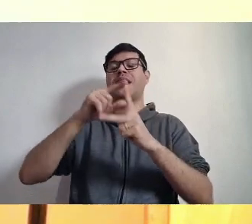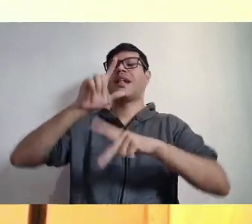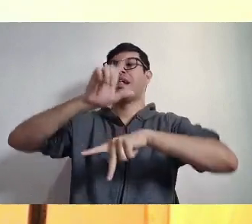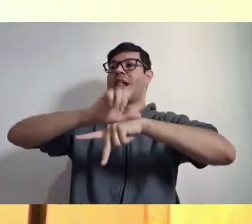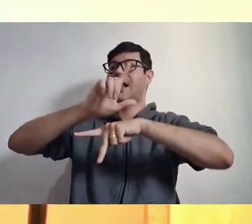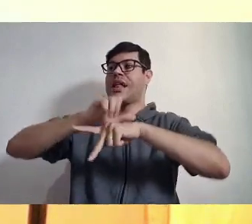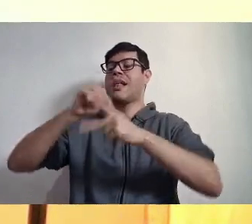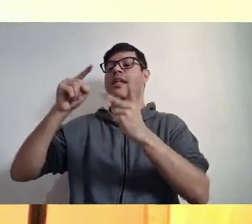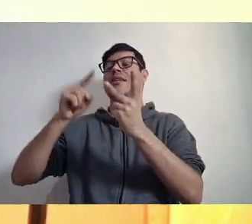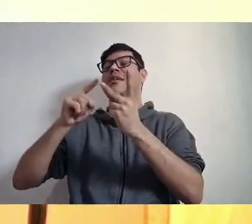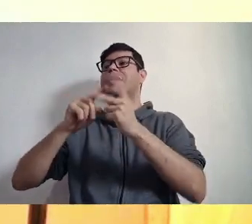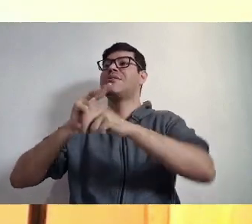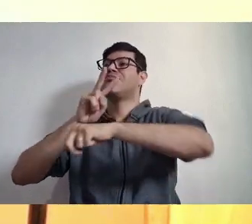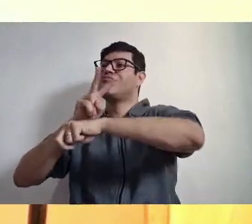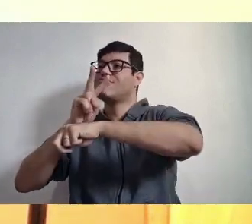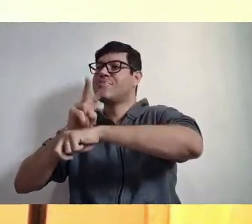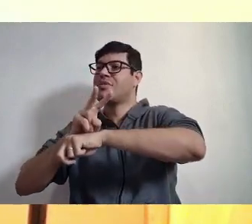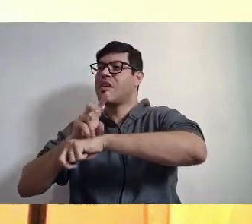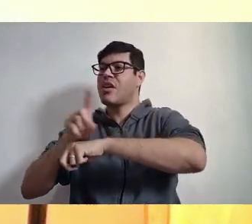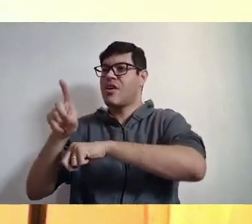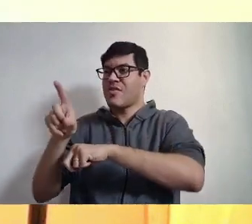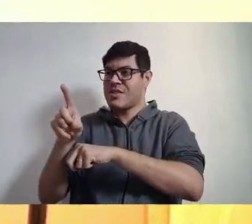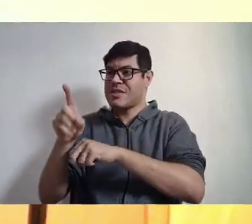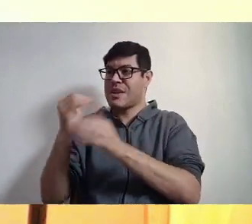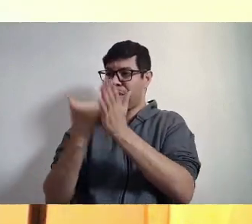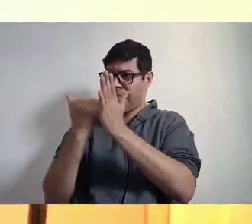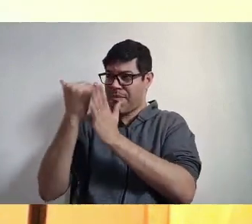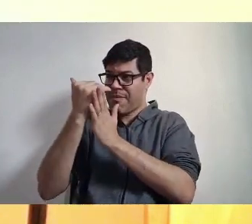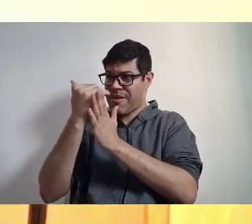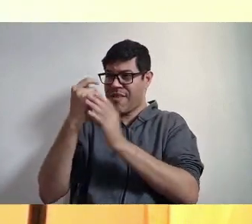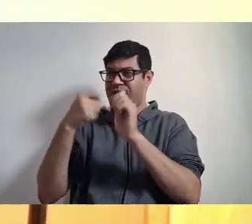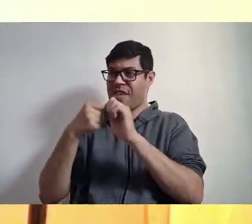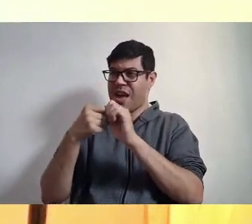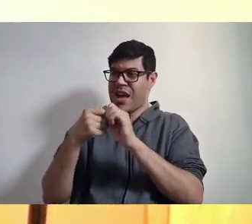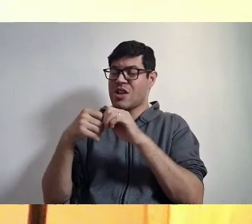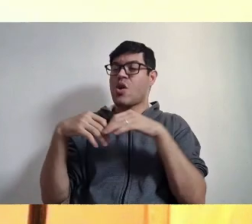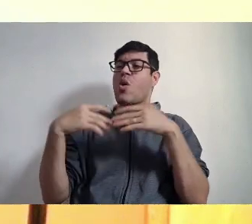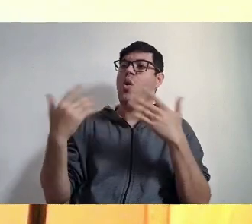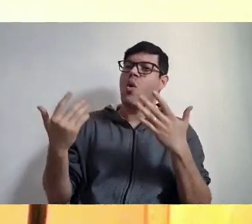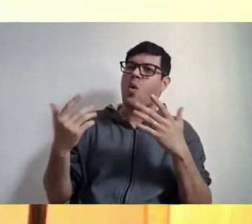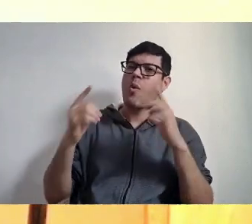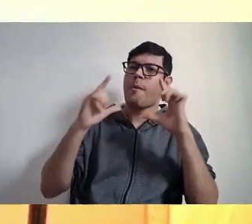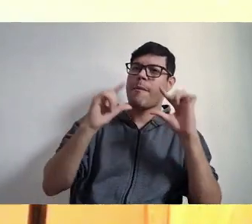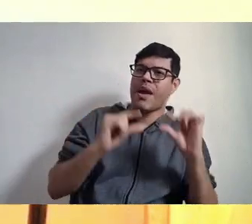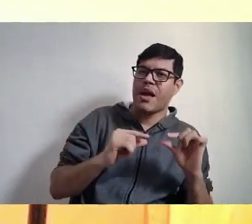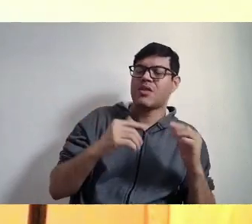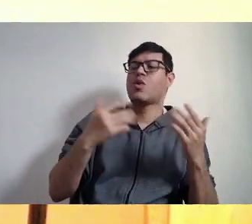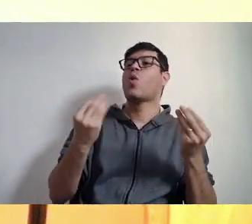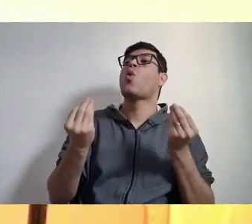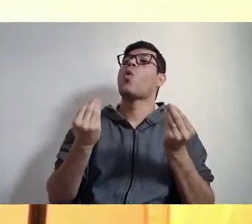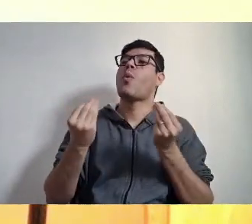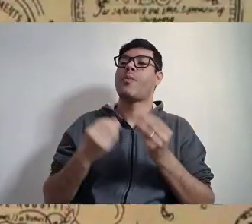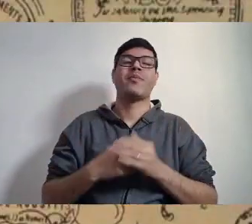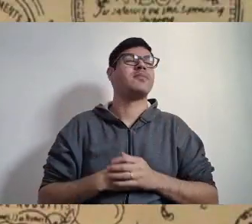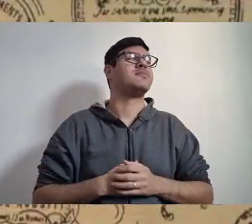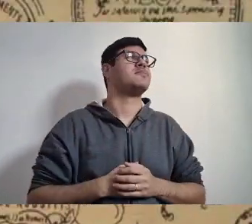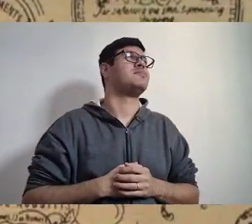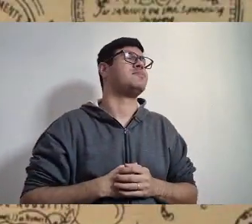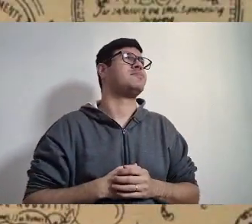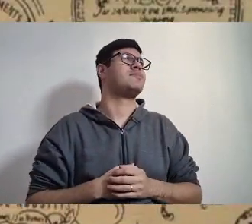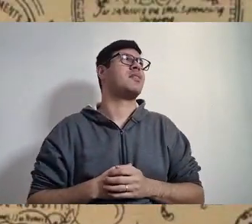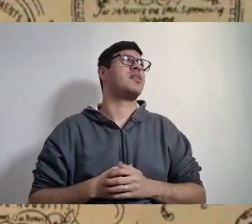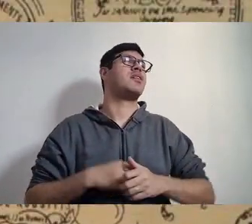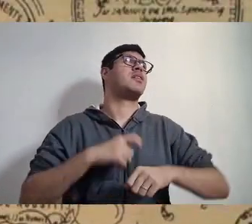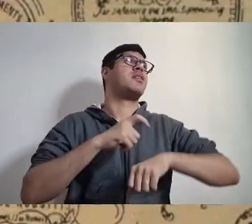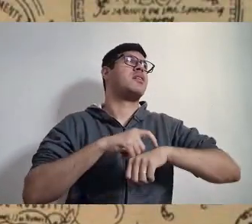fiscalizar. Exato. Você acha que você faz muito mais que isso? Tem muito mais atividades fora essas duas? Temos, porque é um momento,